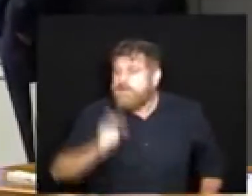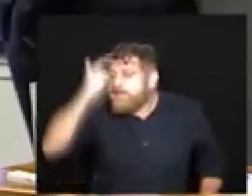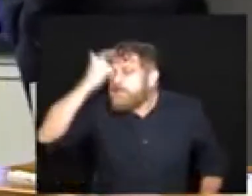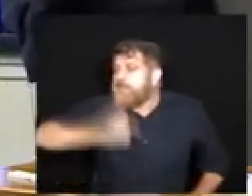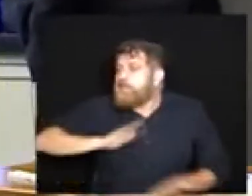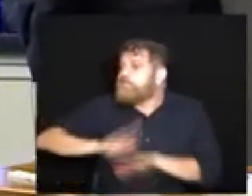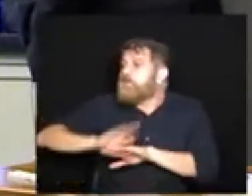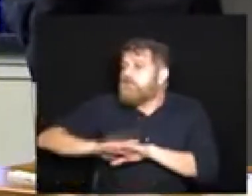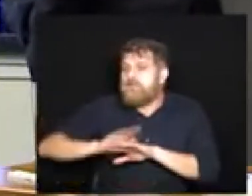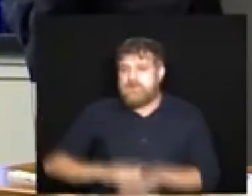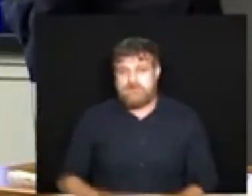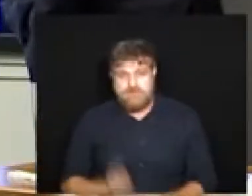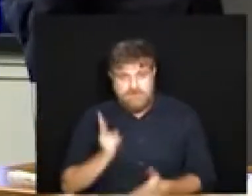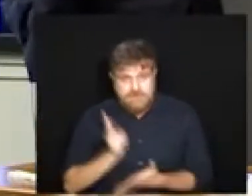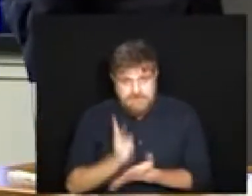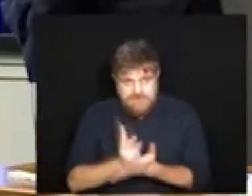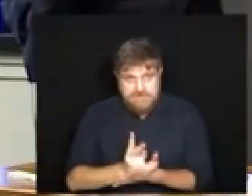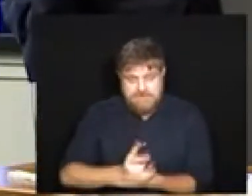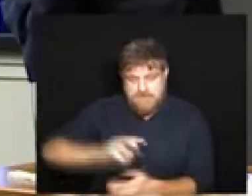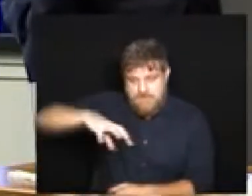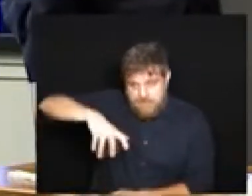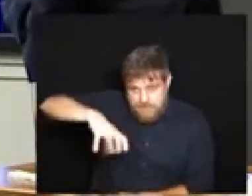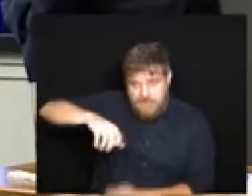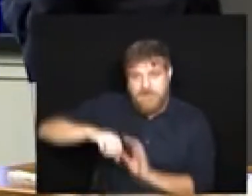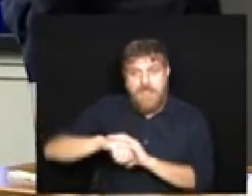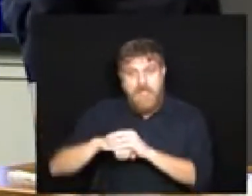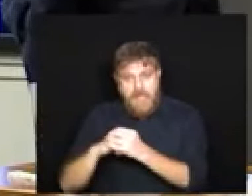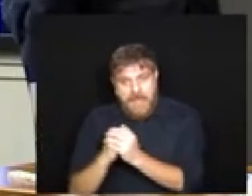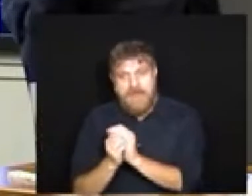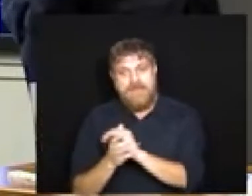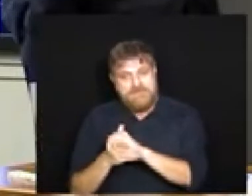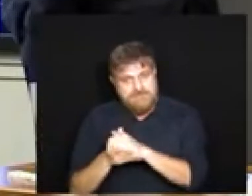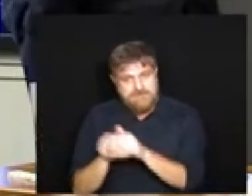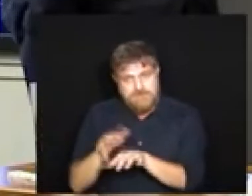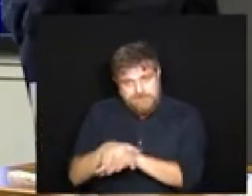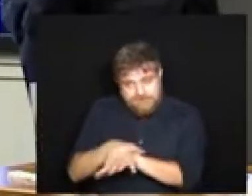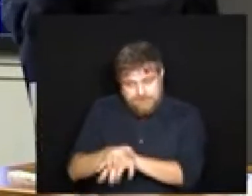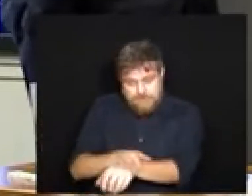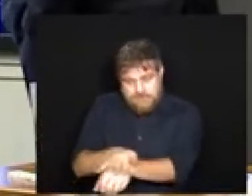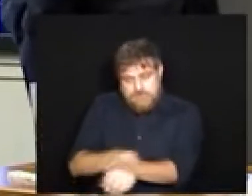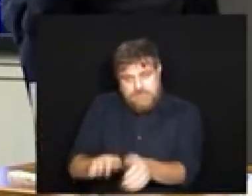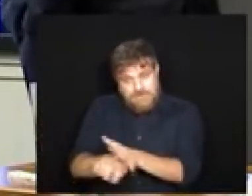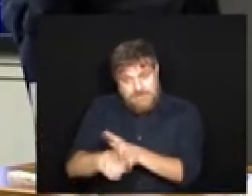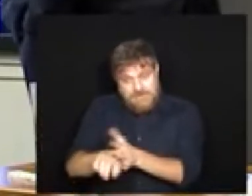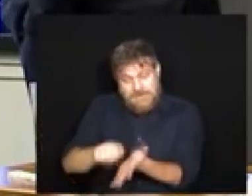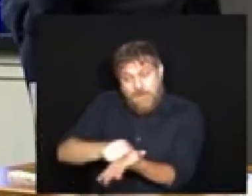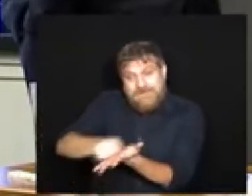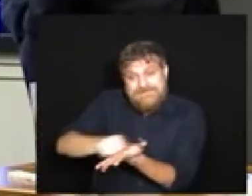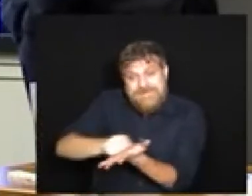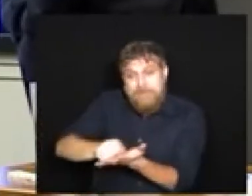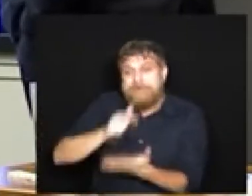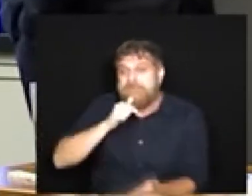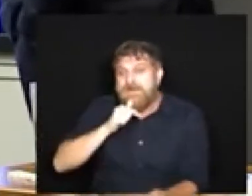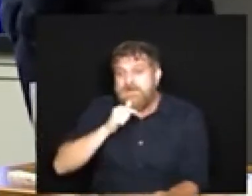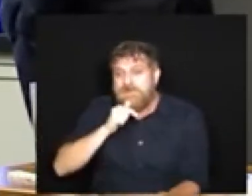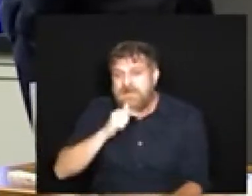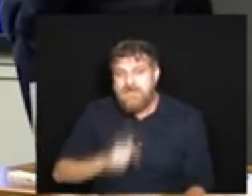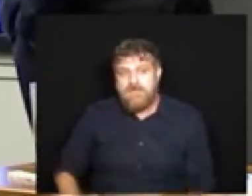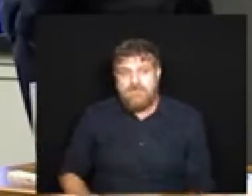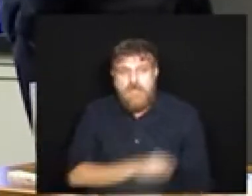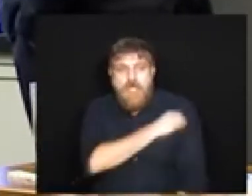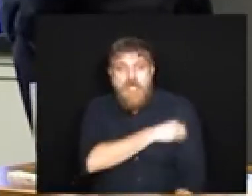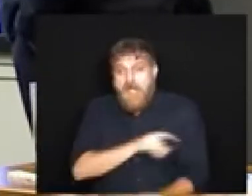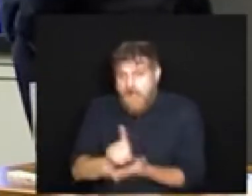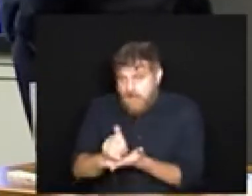fazer? Sempre, lavar as mãos frequentemente até a altura dos punhos com água e sabão. Não tendo uso de álcool